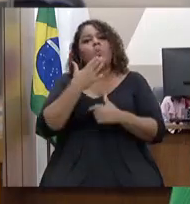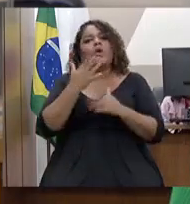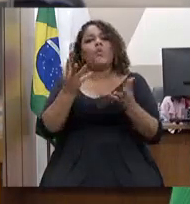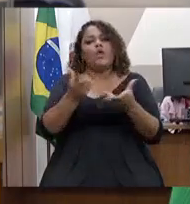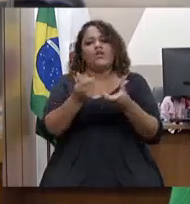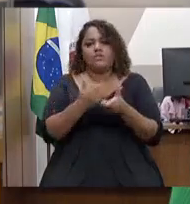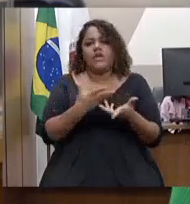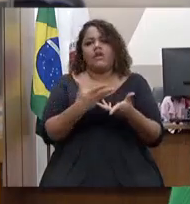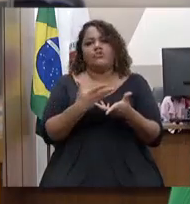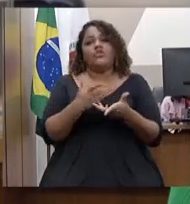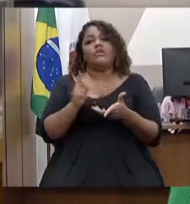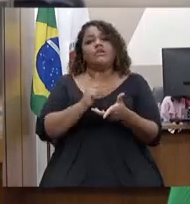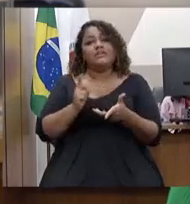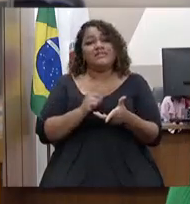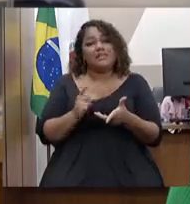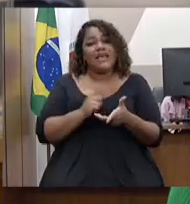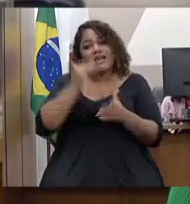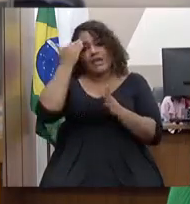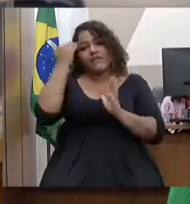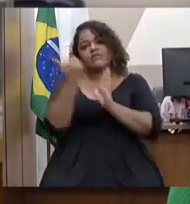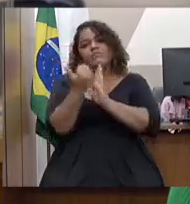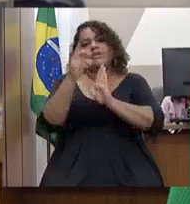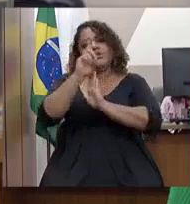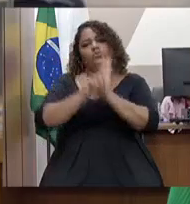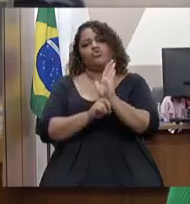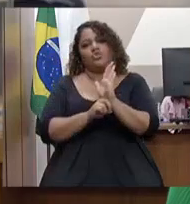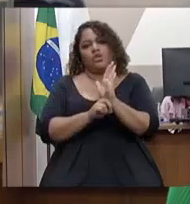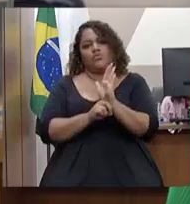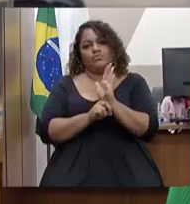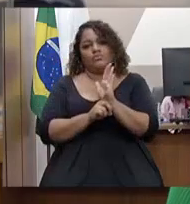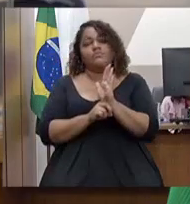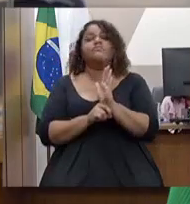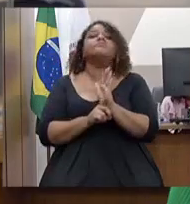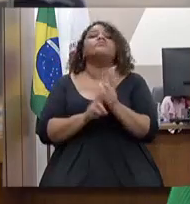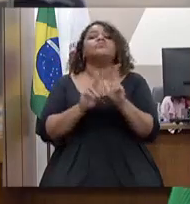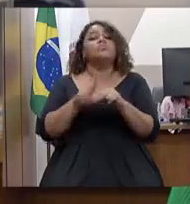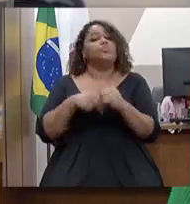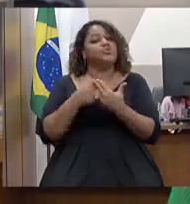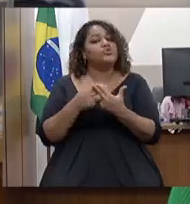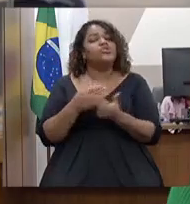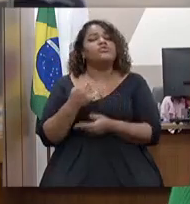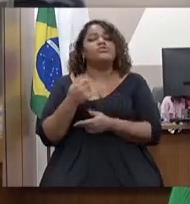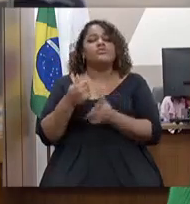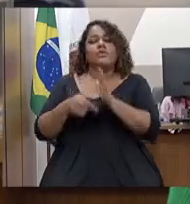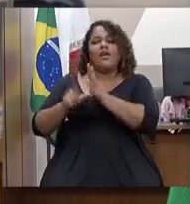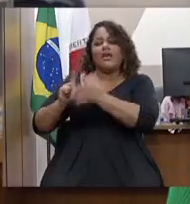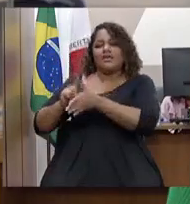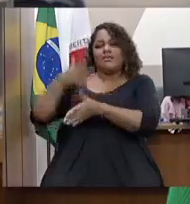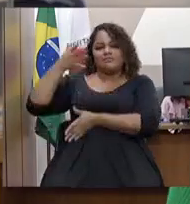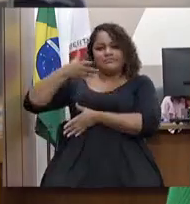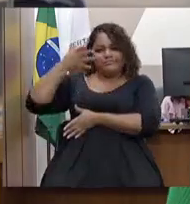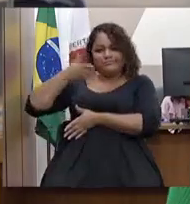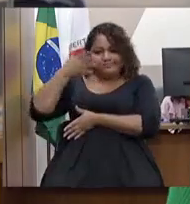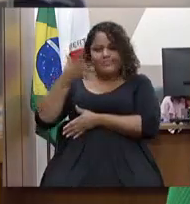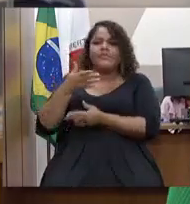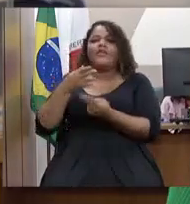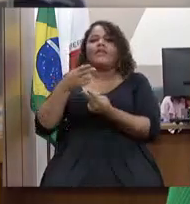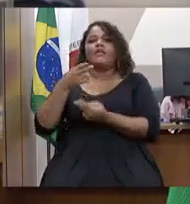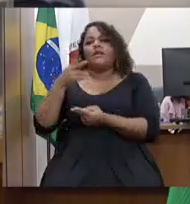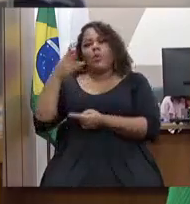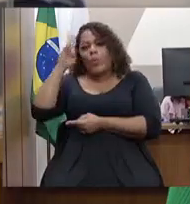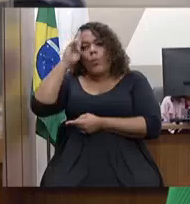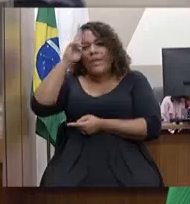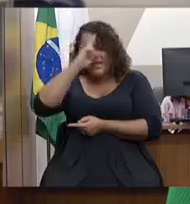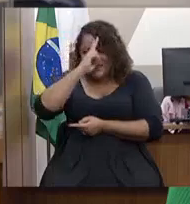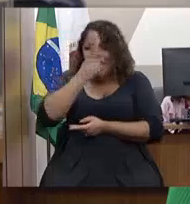importante as falas que nos antecederam sobre a questão da precarização da urbanização da nossa luta contra